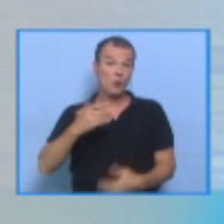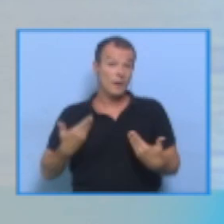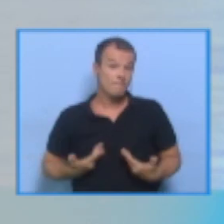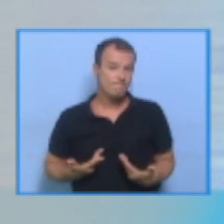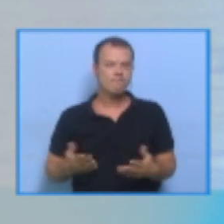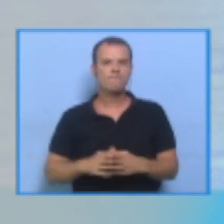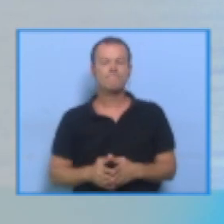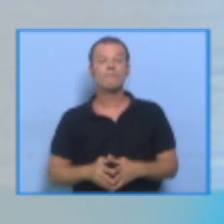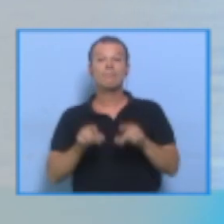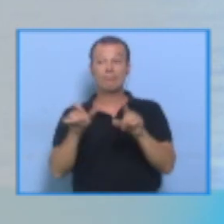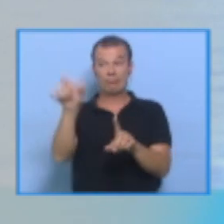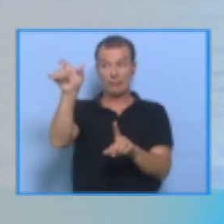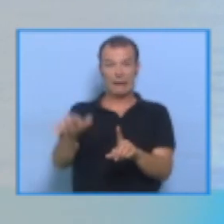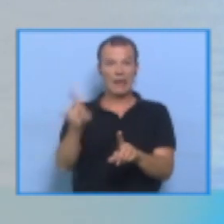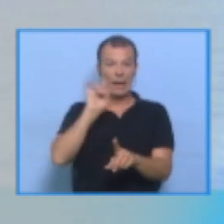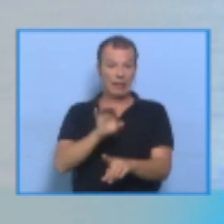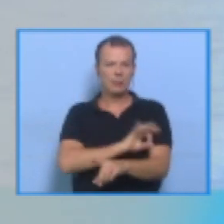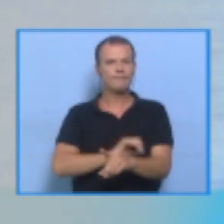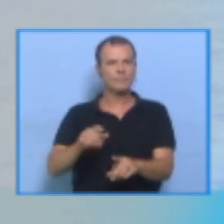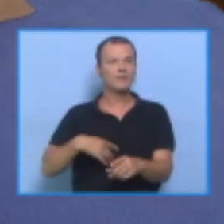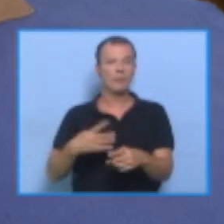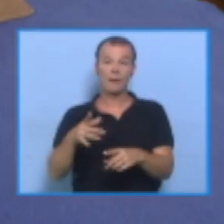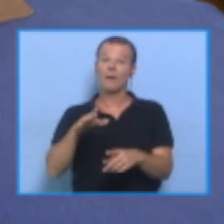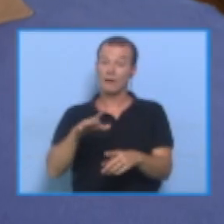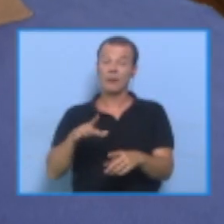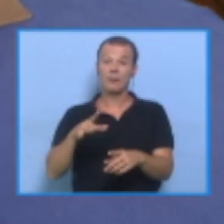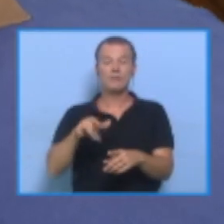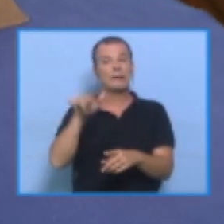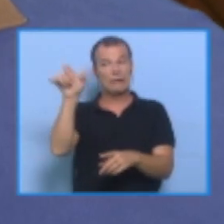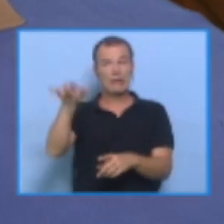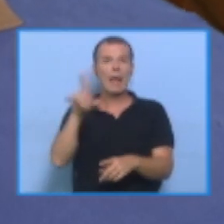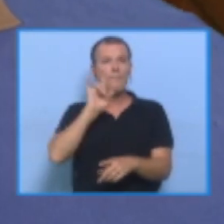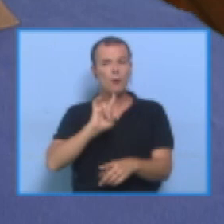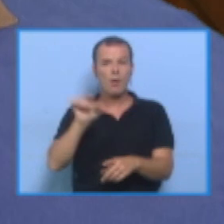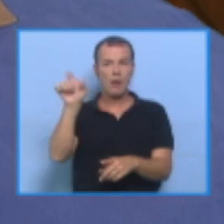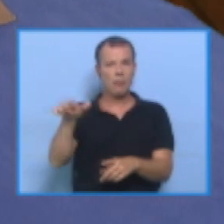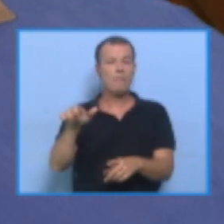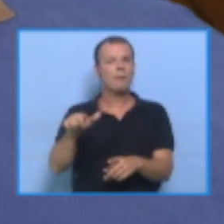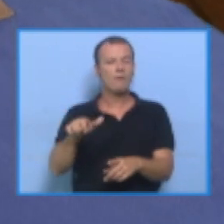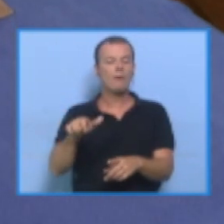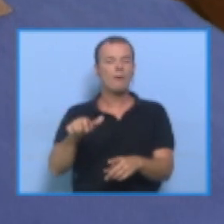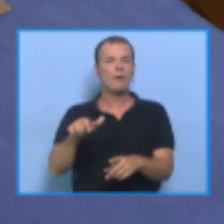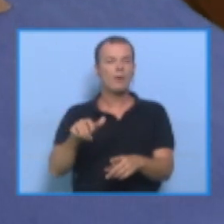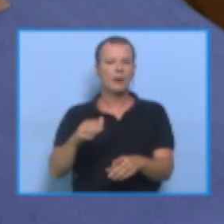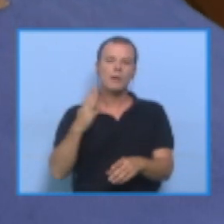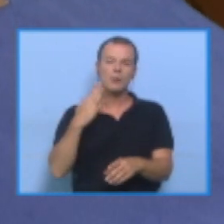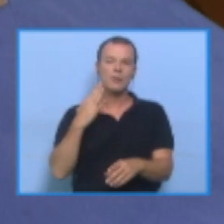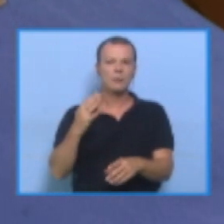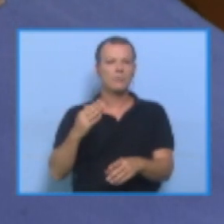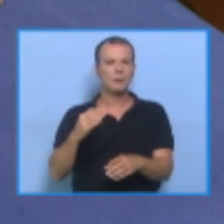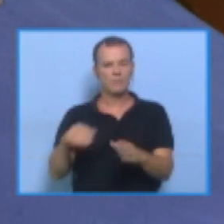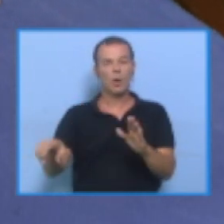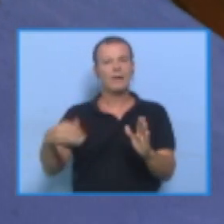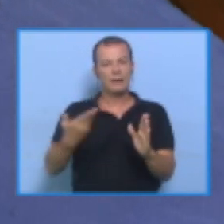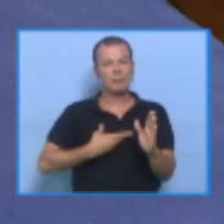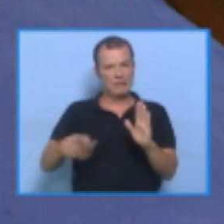ela foi, enquanto Ministra da Família da Alemanha, a mulher que duplicou o número de creches